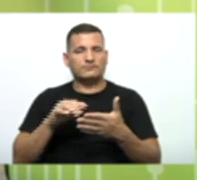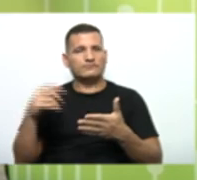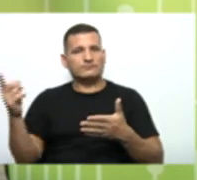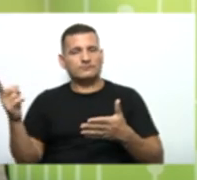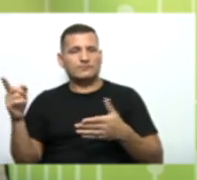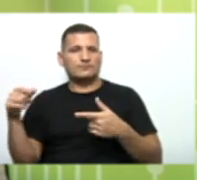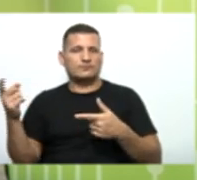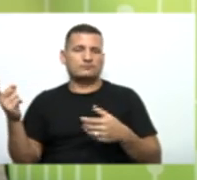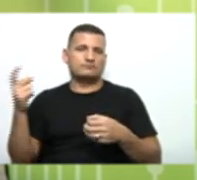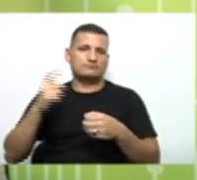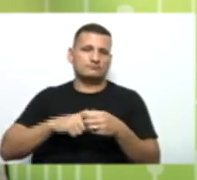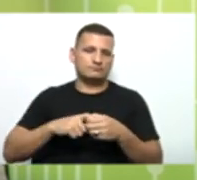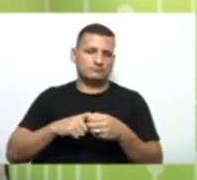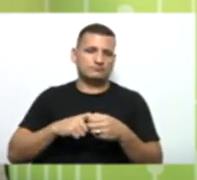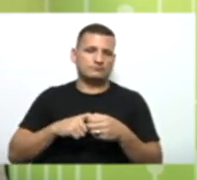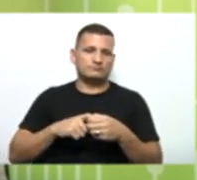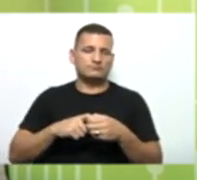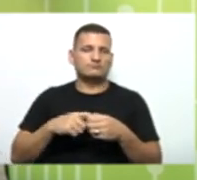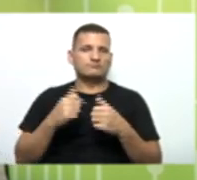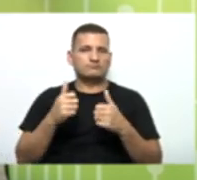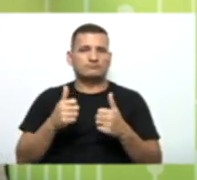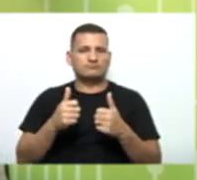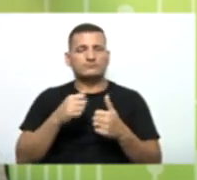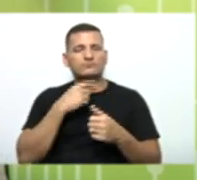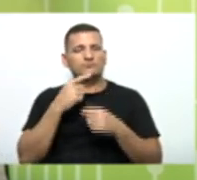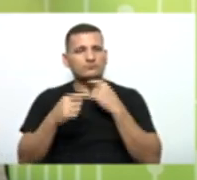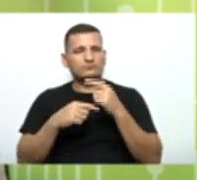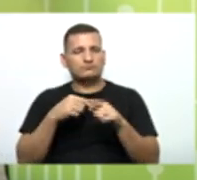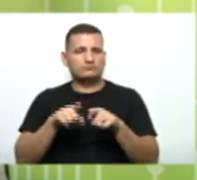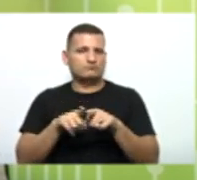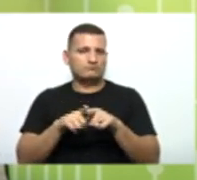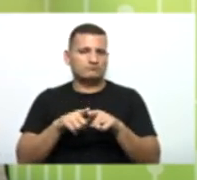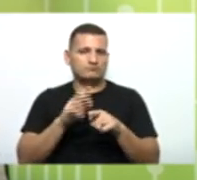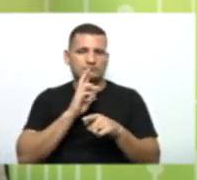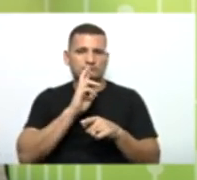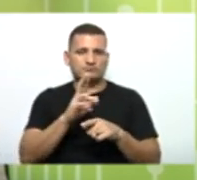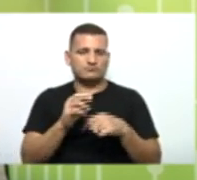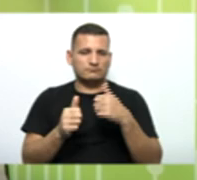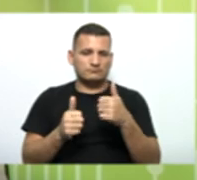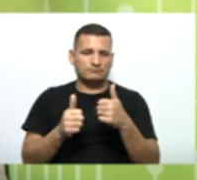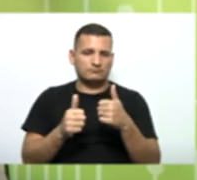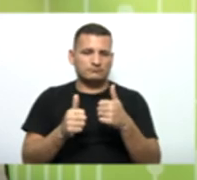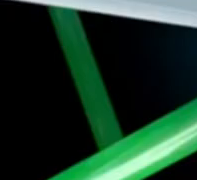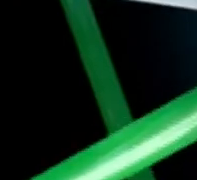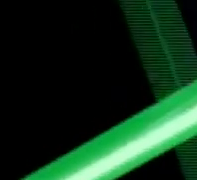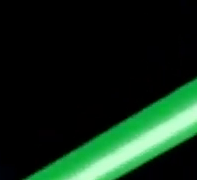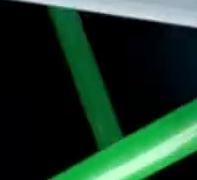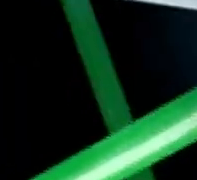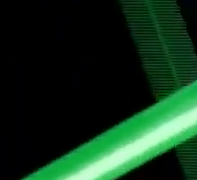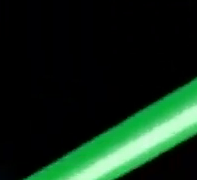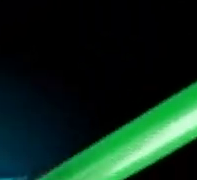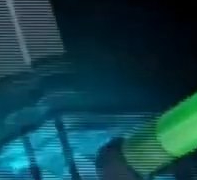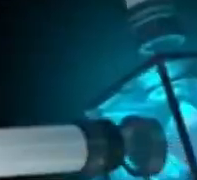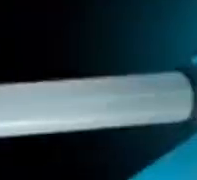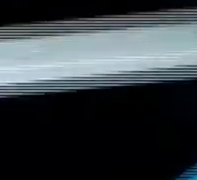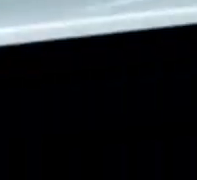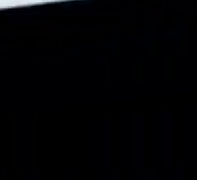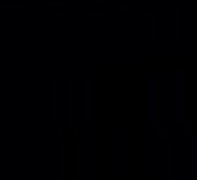gente volta para fazer essa correção e tirar o restante das dúvidas que ficaram, beleza? Até daqui a pouco.